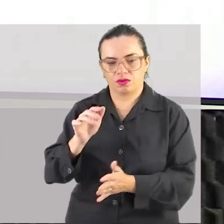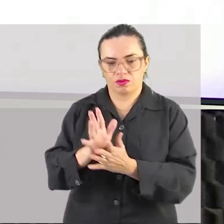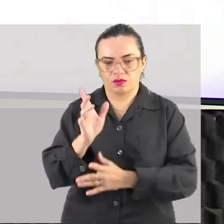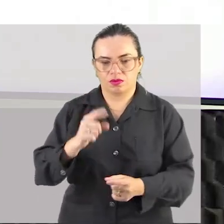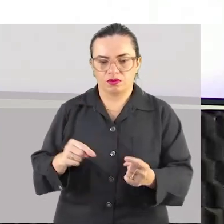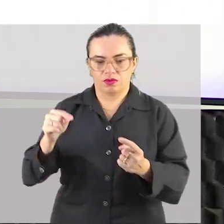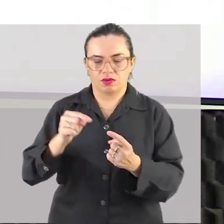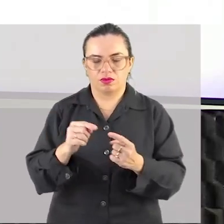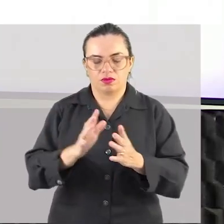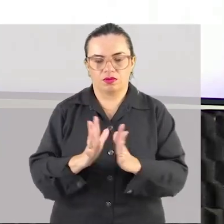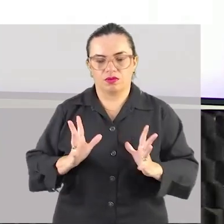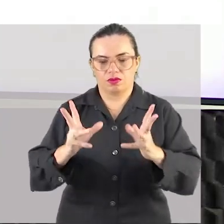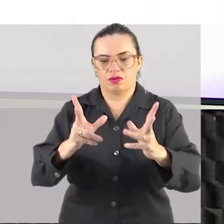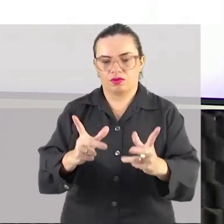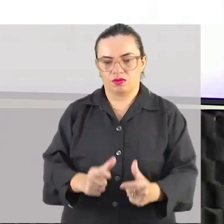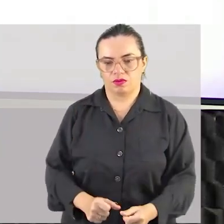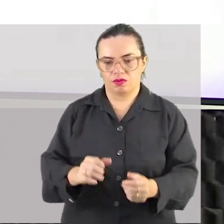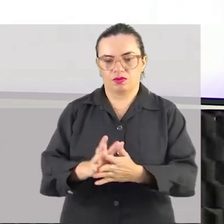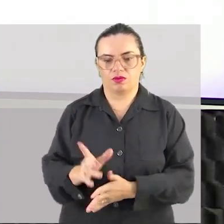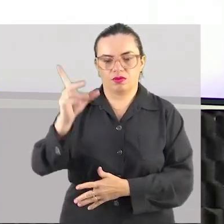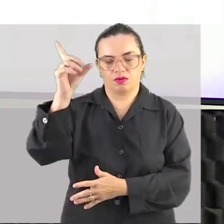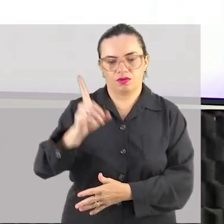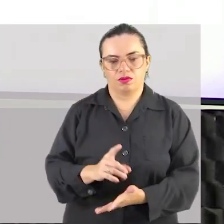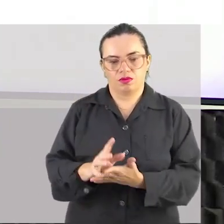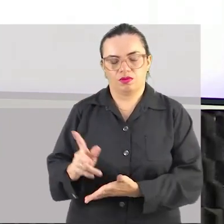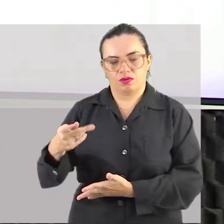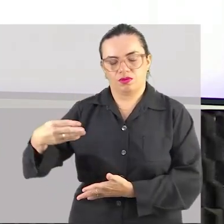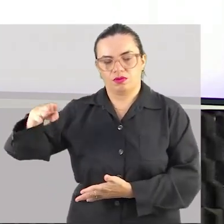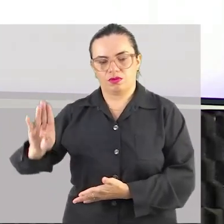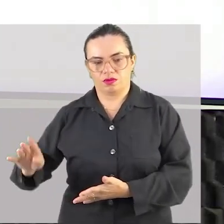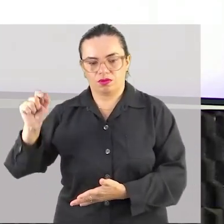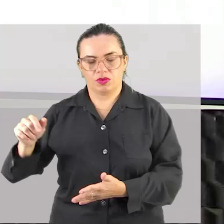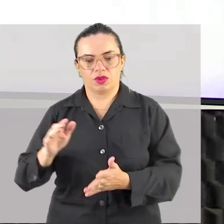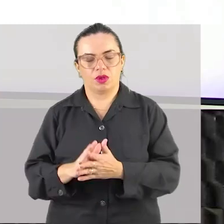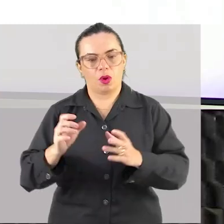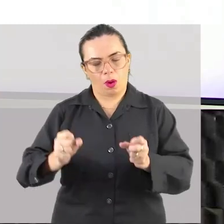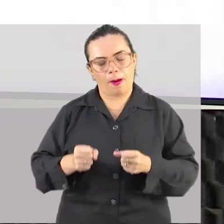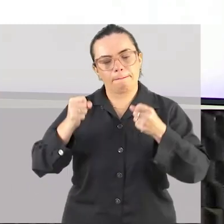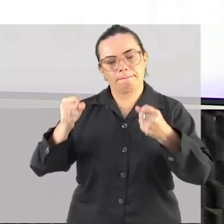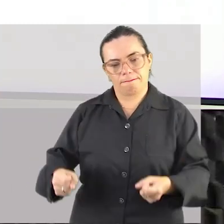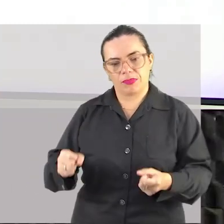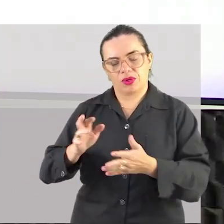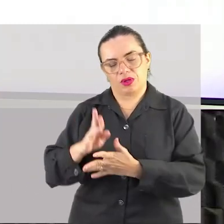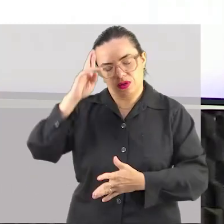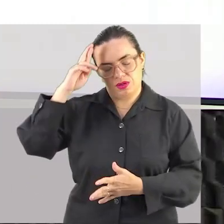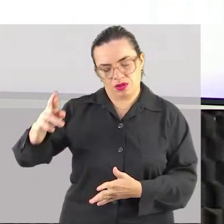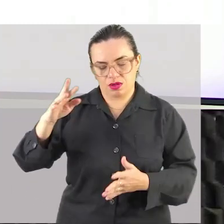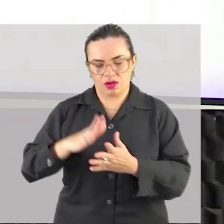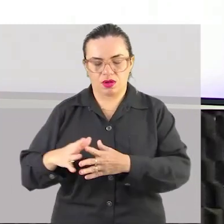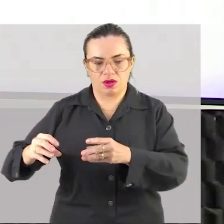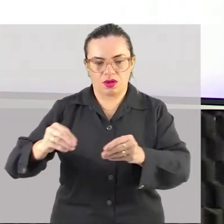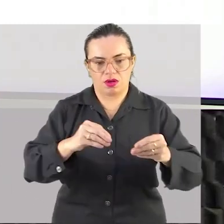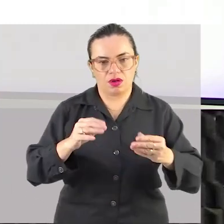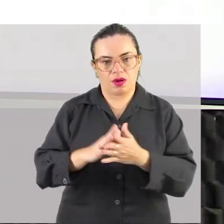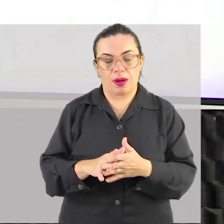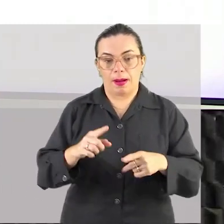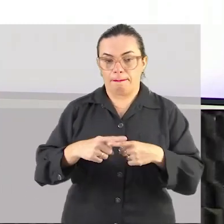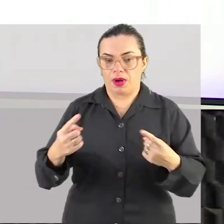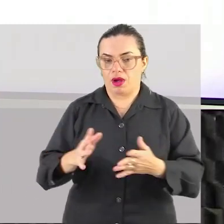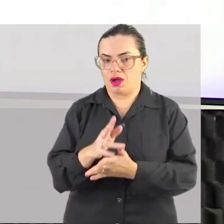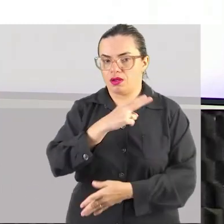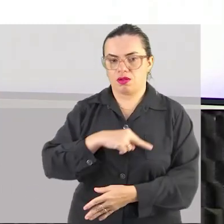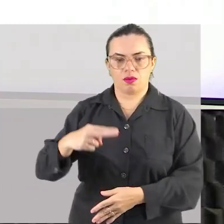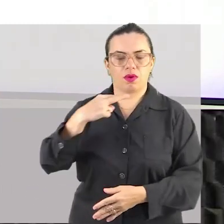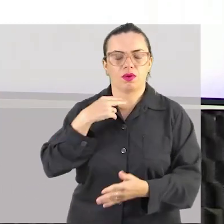no âmbito do direito público. Ou seja, ele tem o poder como proprietário da terra, mas ele não pode deixar